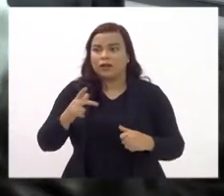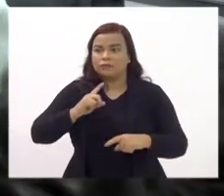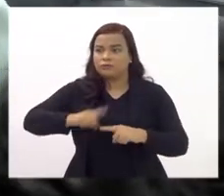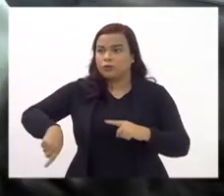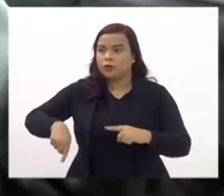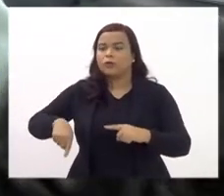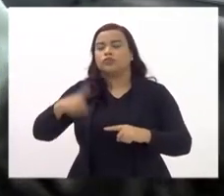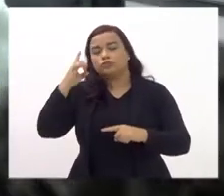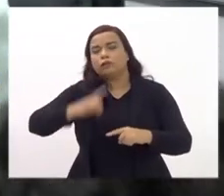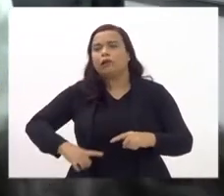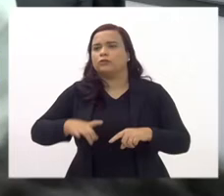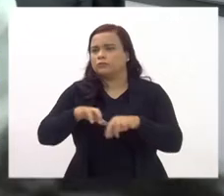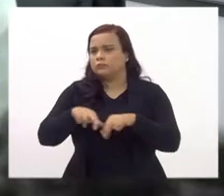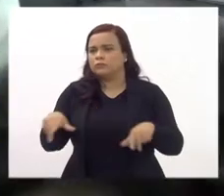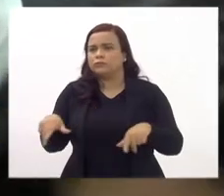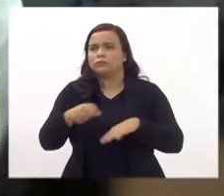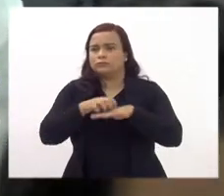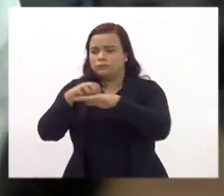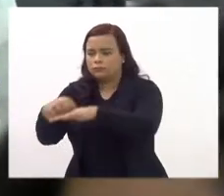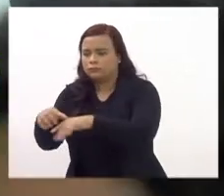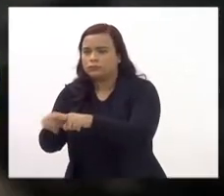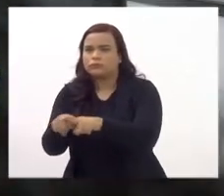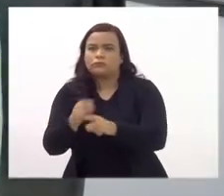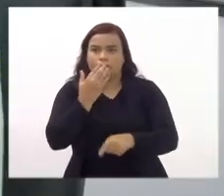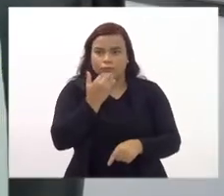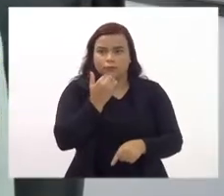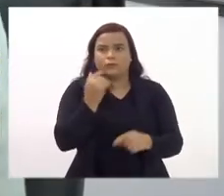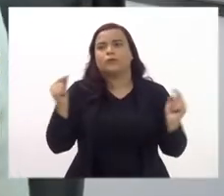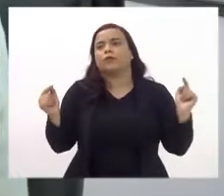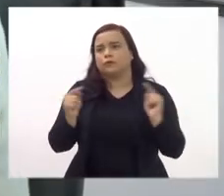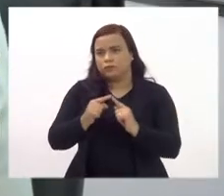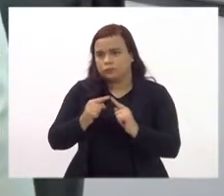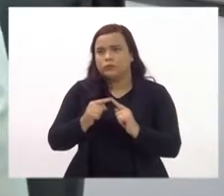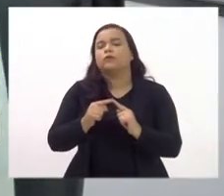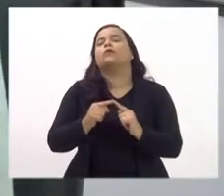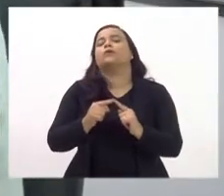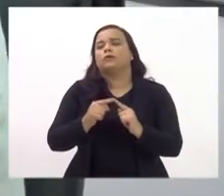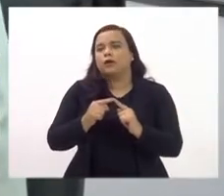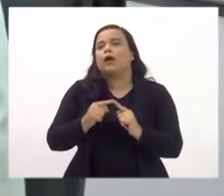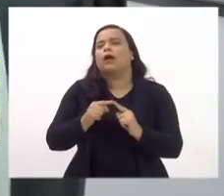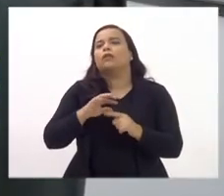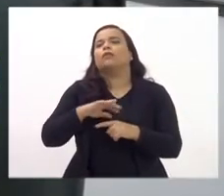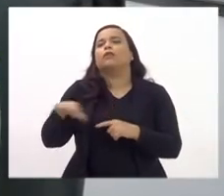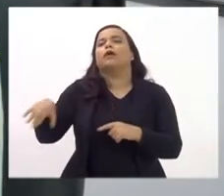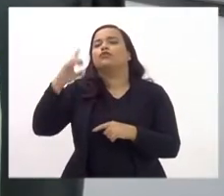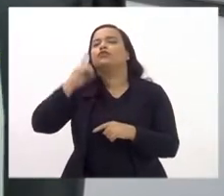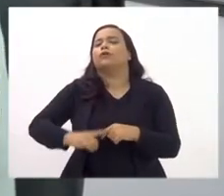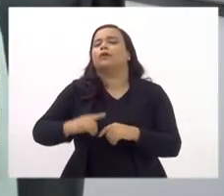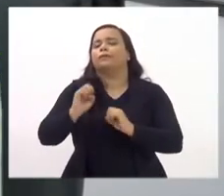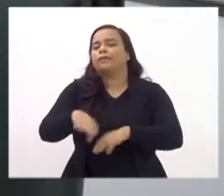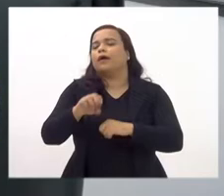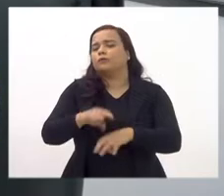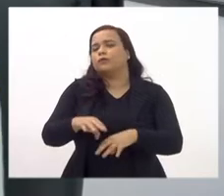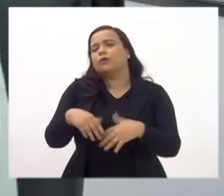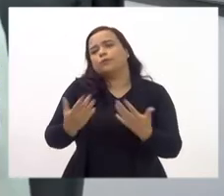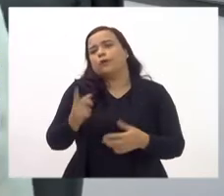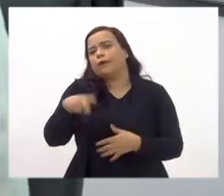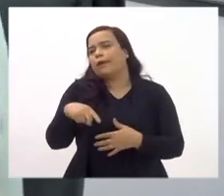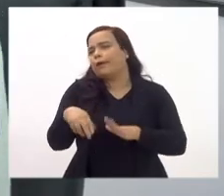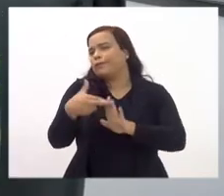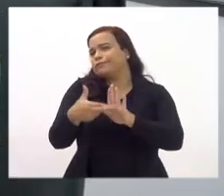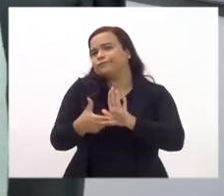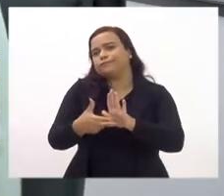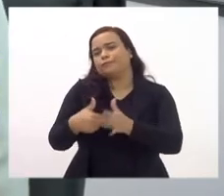à alimentação, configuram também a negação do direito à educação, porque esses são requisitos básicos para garantir ao